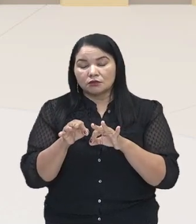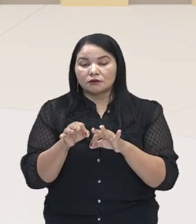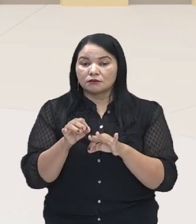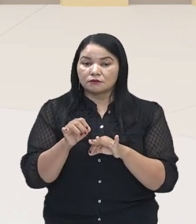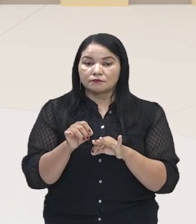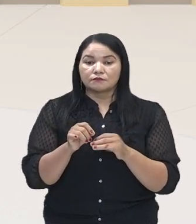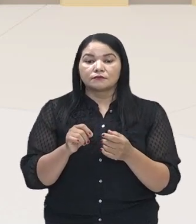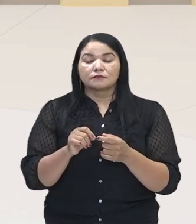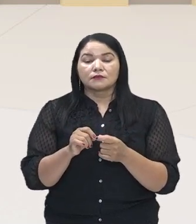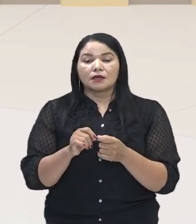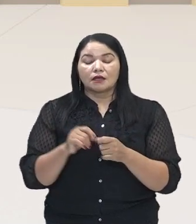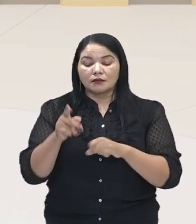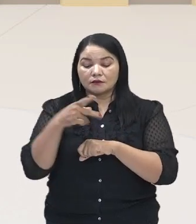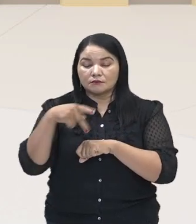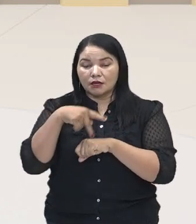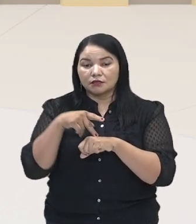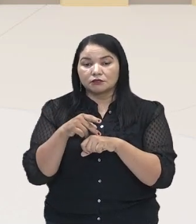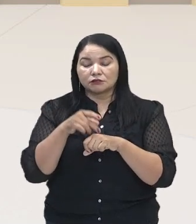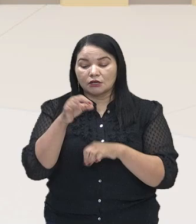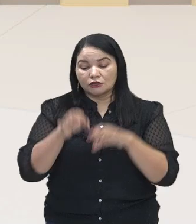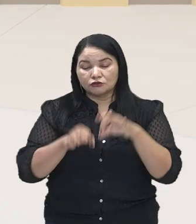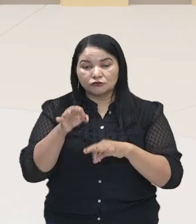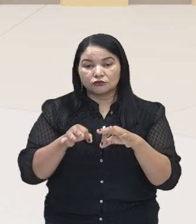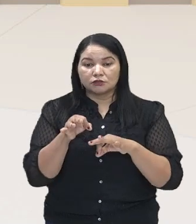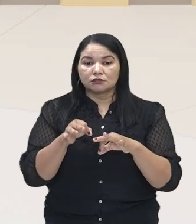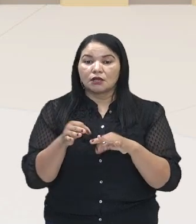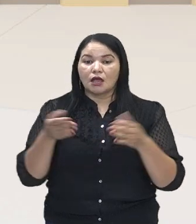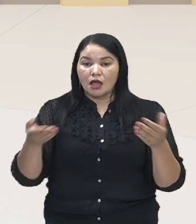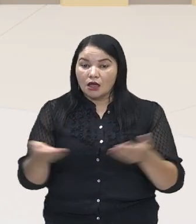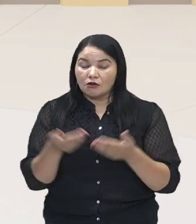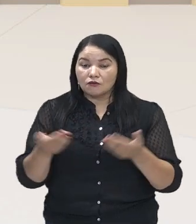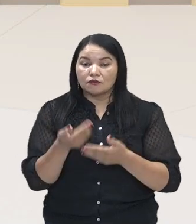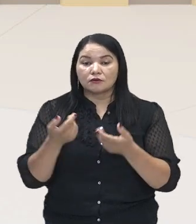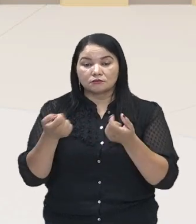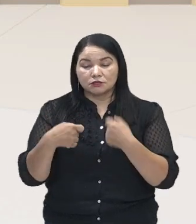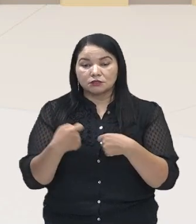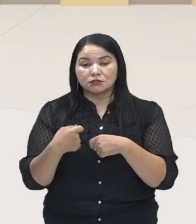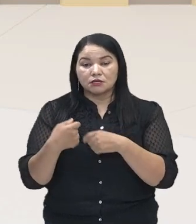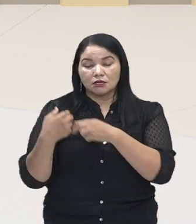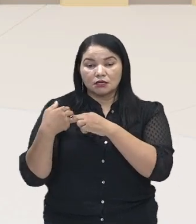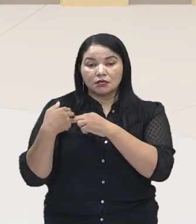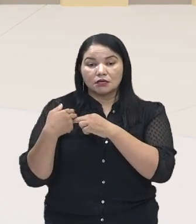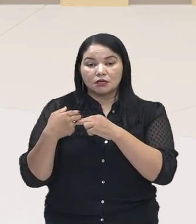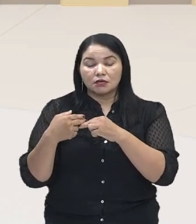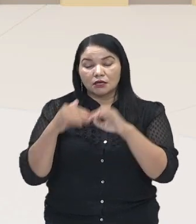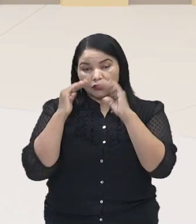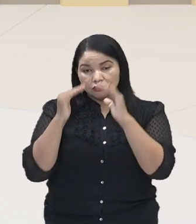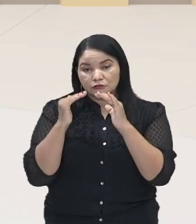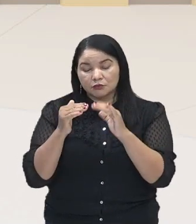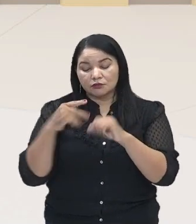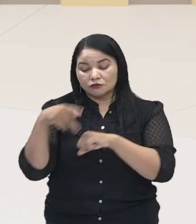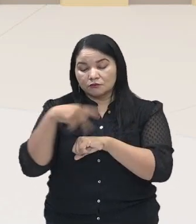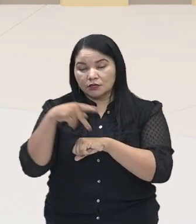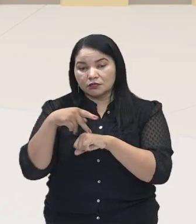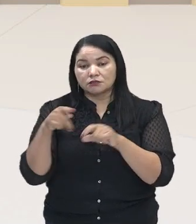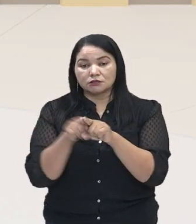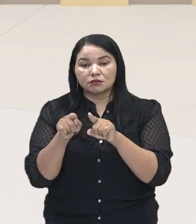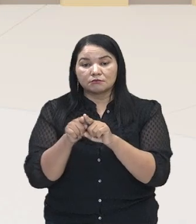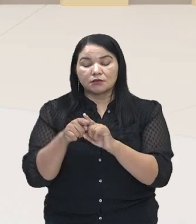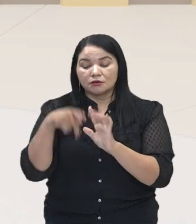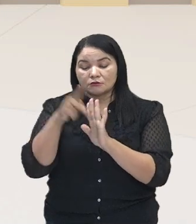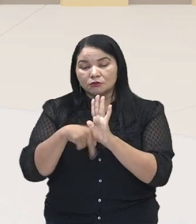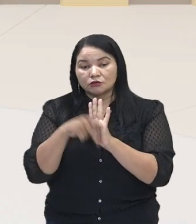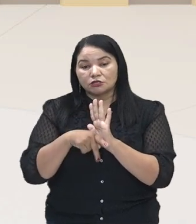foge das injustiças, né? Aqui é um respeito aos países e às suas particularidades, que cada país tem a